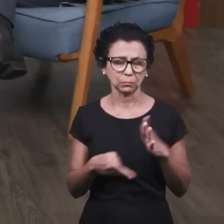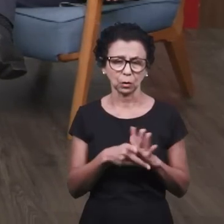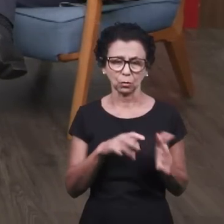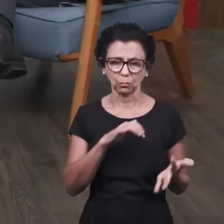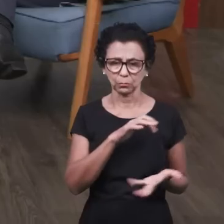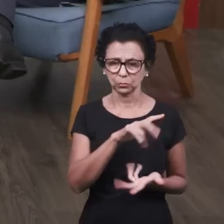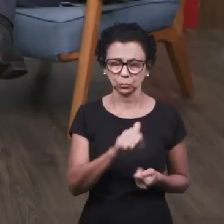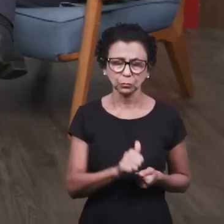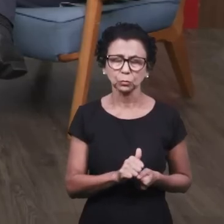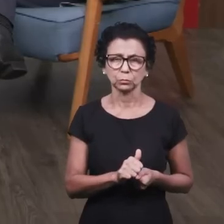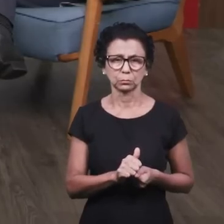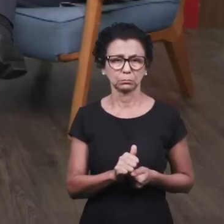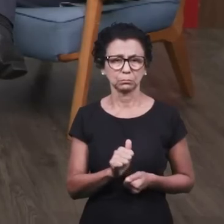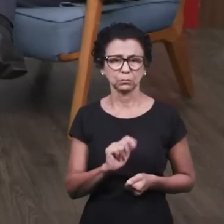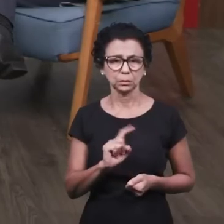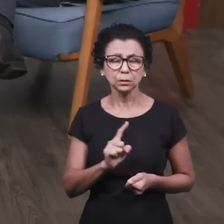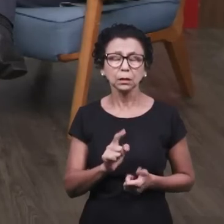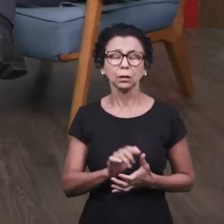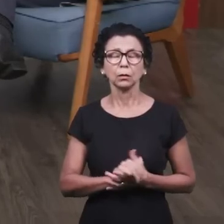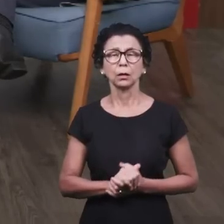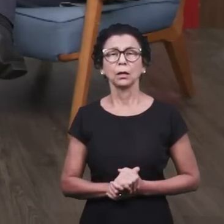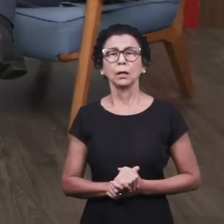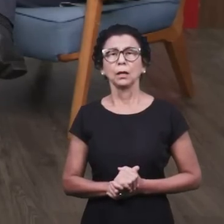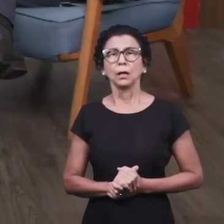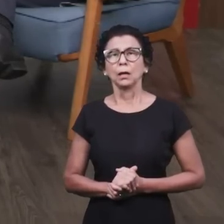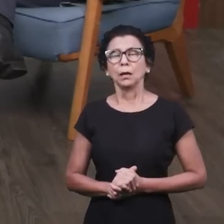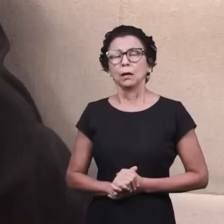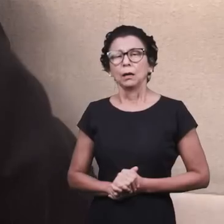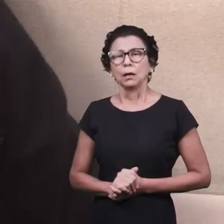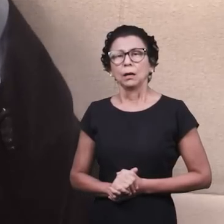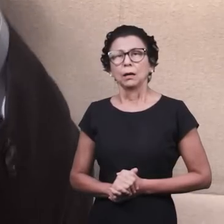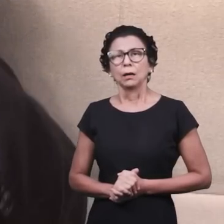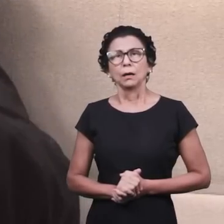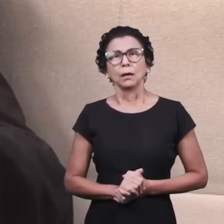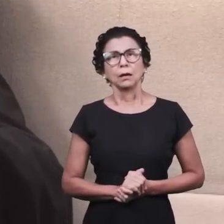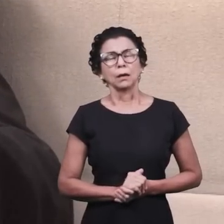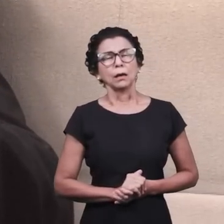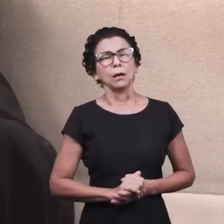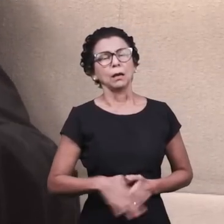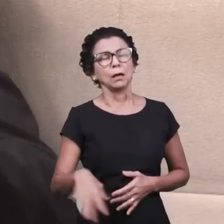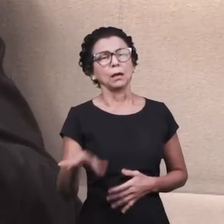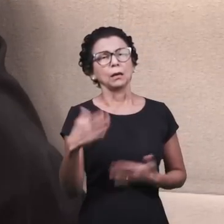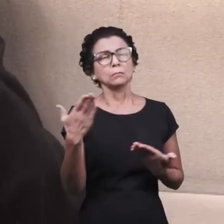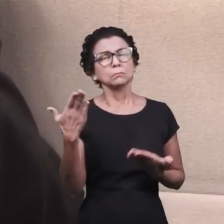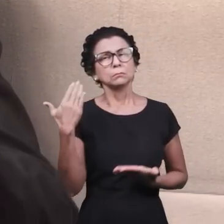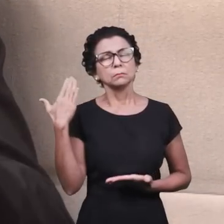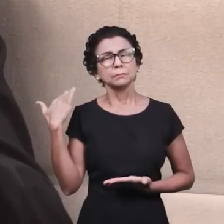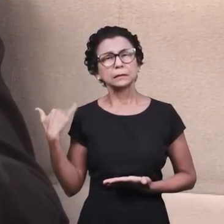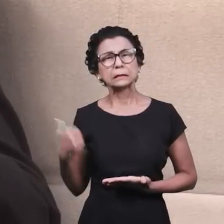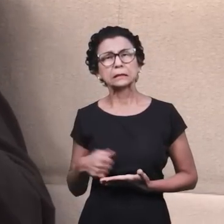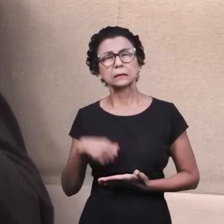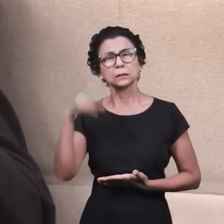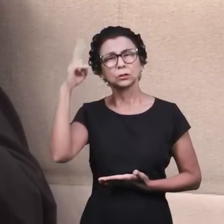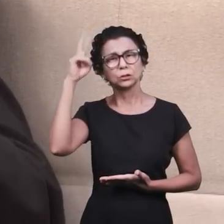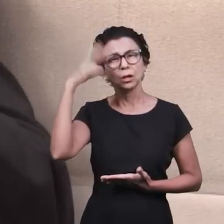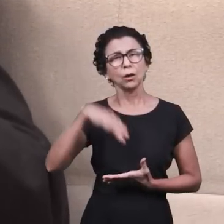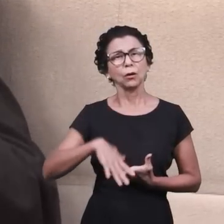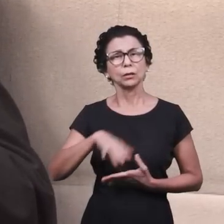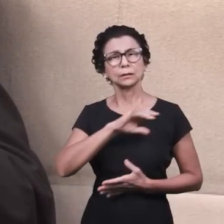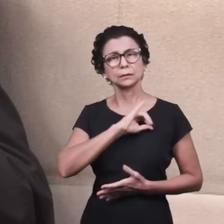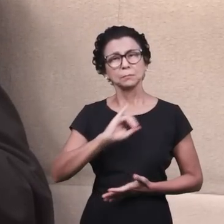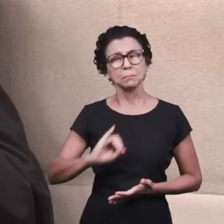falar do que aconteceu com a história do homem, os impérios que foram se sucedendo ao longo da história.